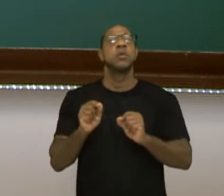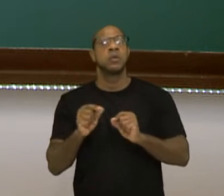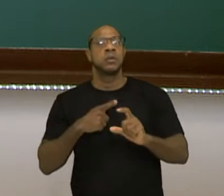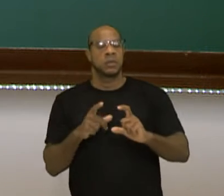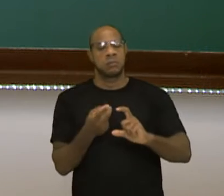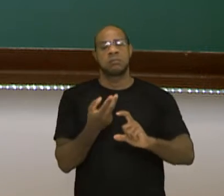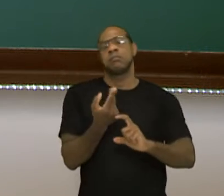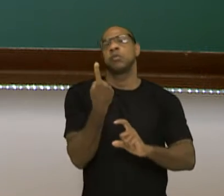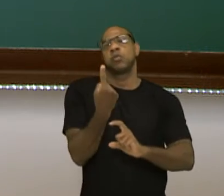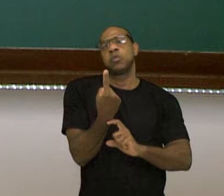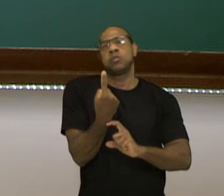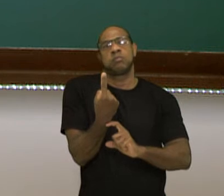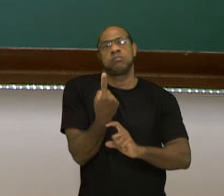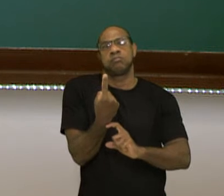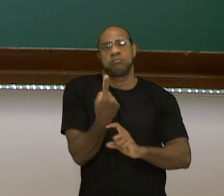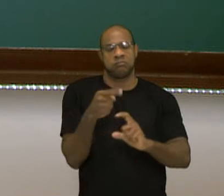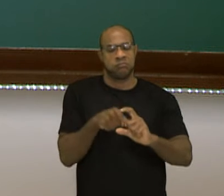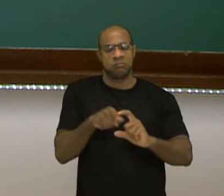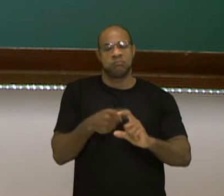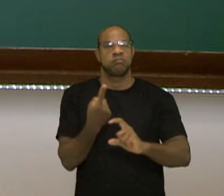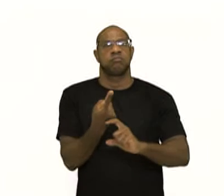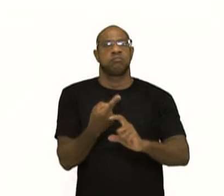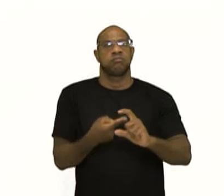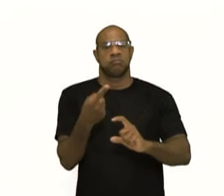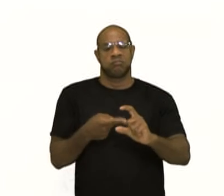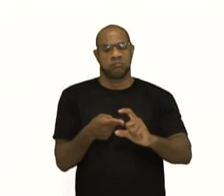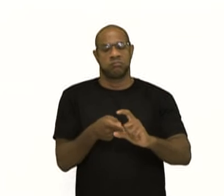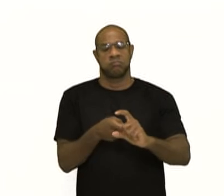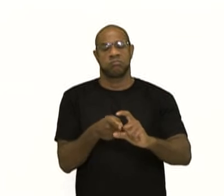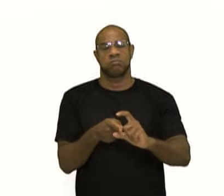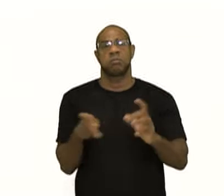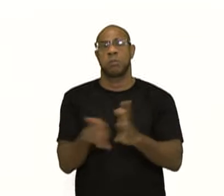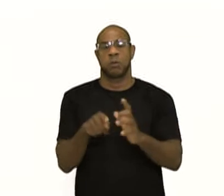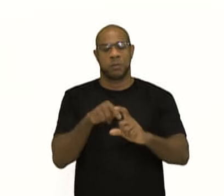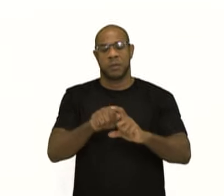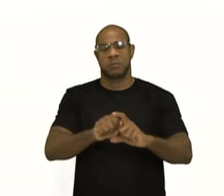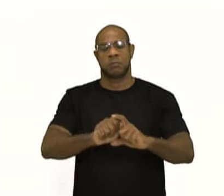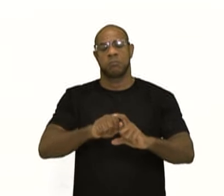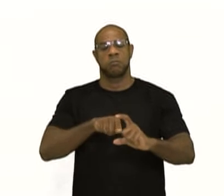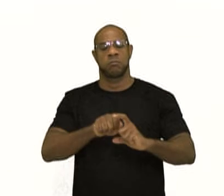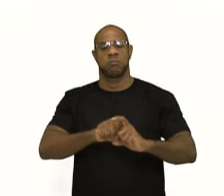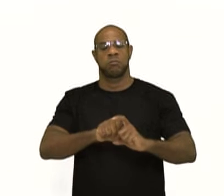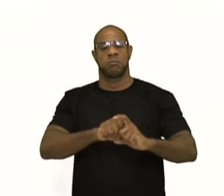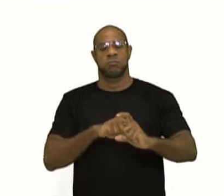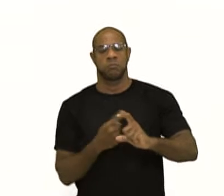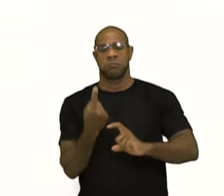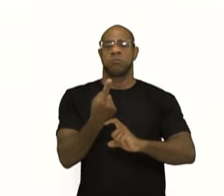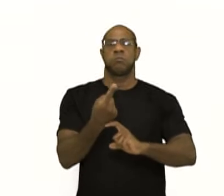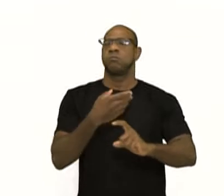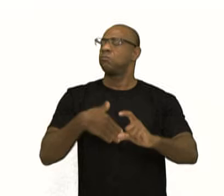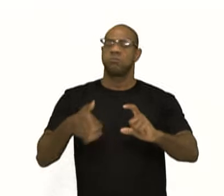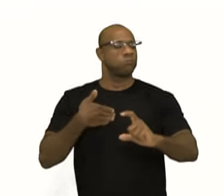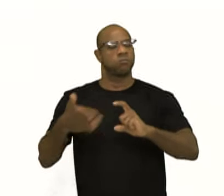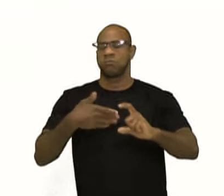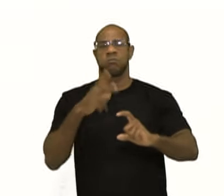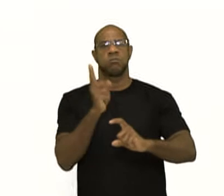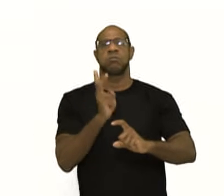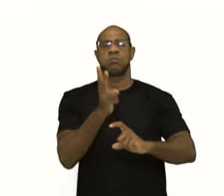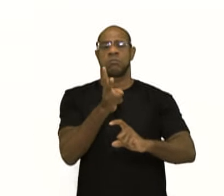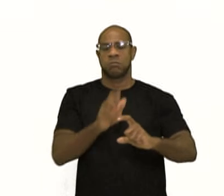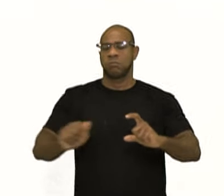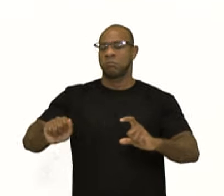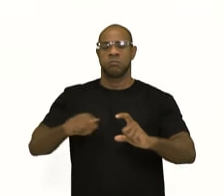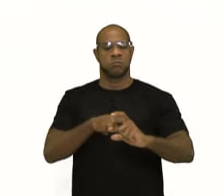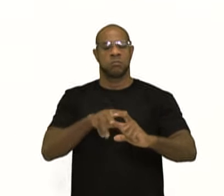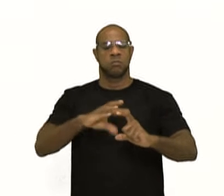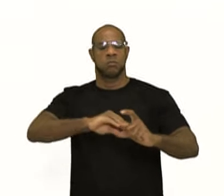um único fator, que é quem? A própria base. Então, qualquer número elevado a 1 vai dar sempre o próprio